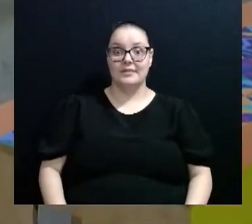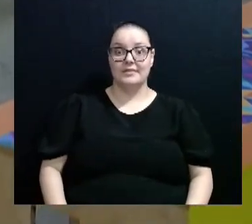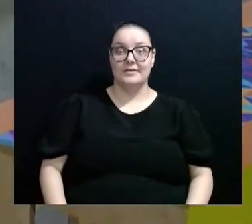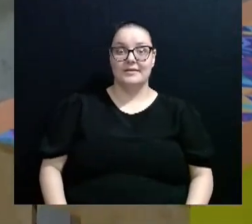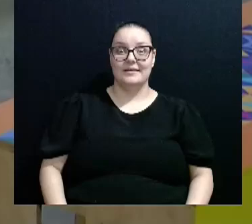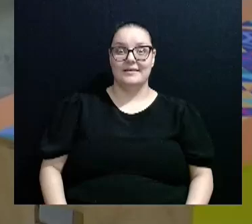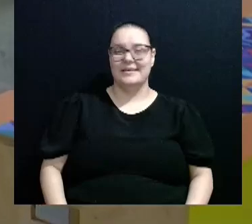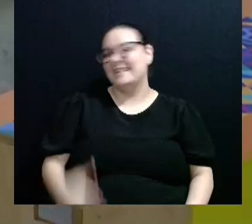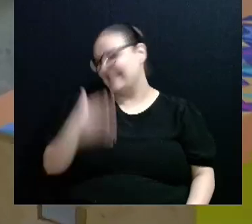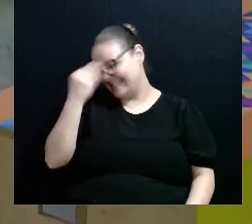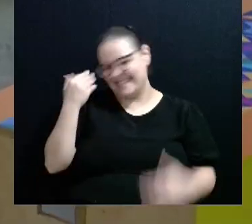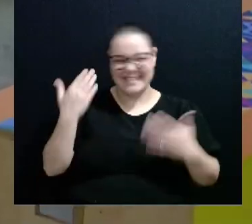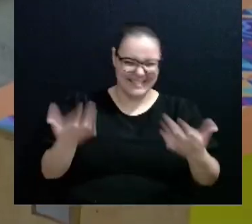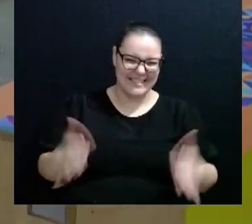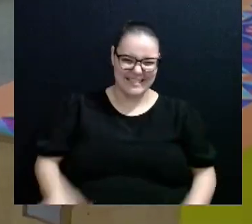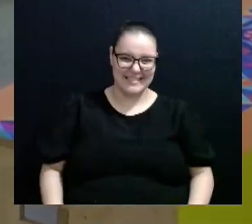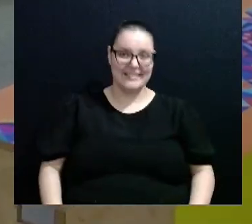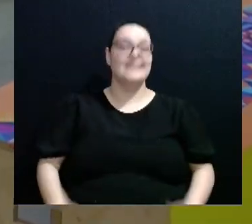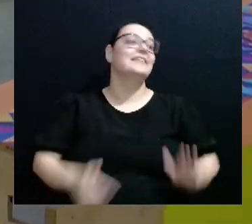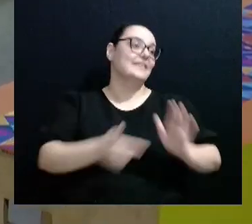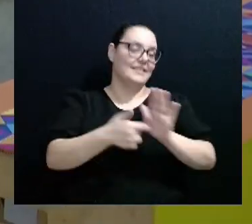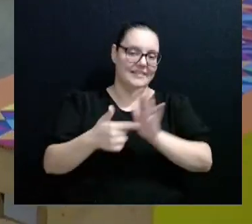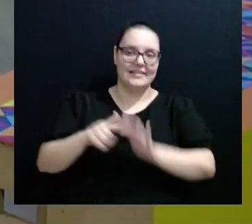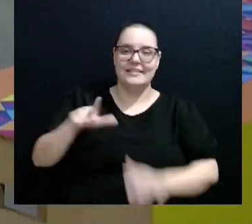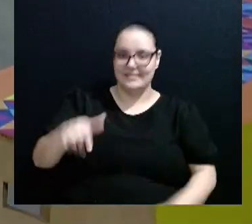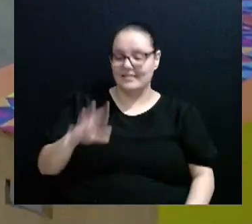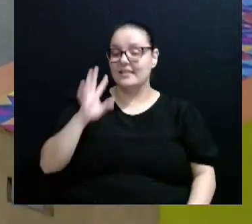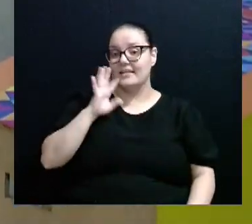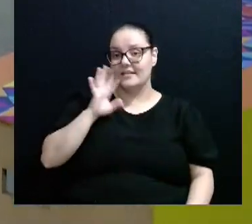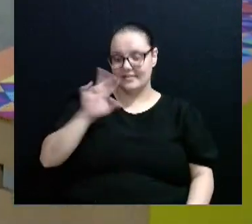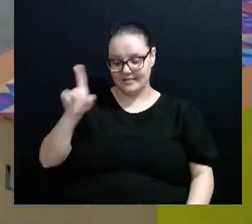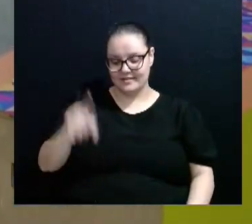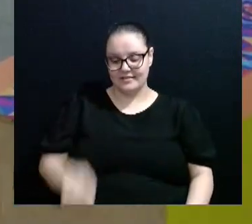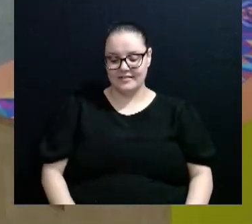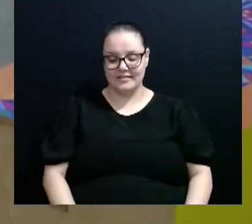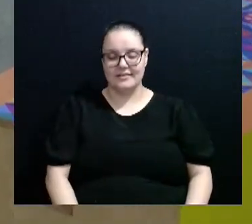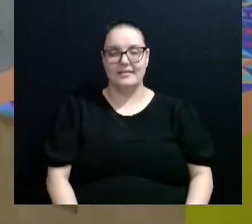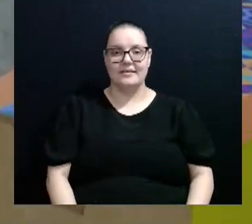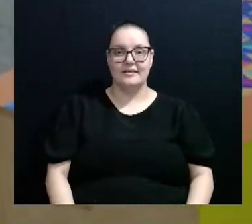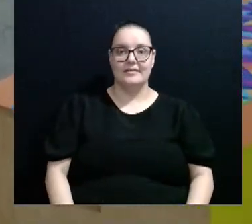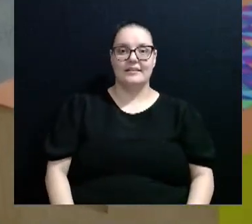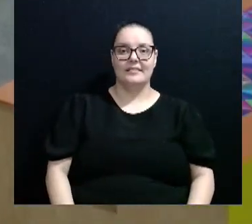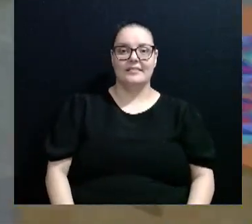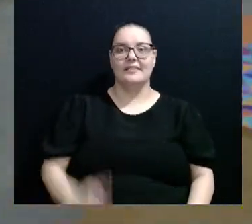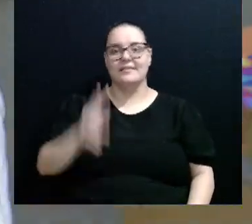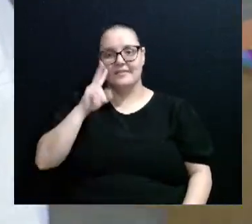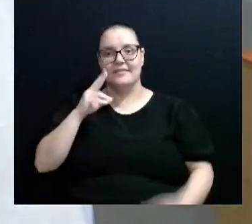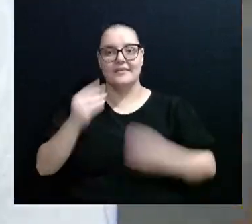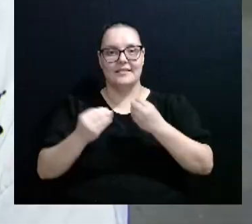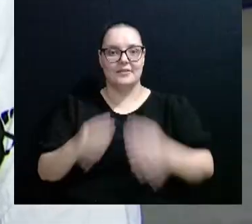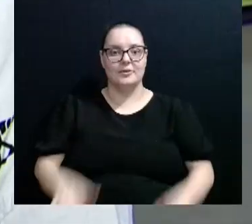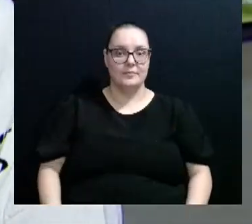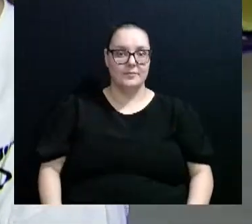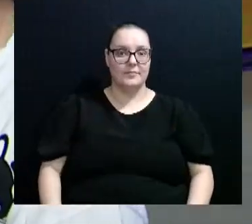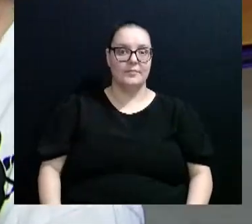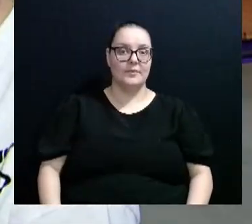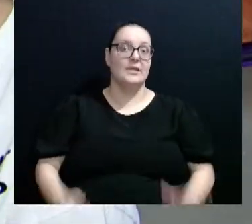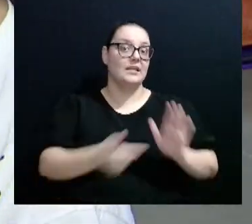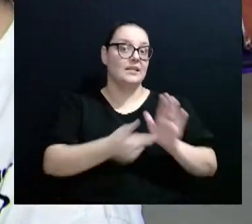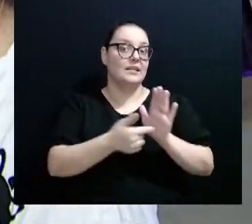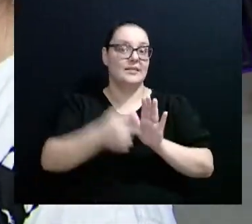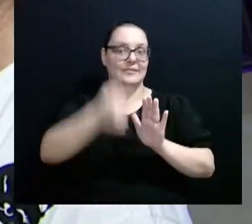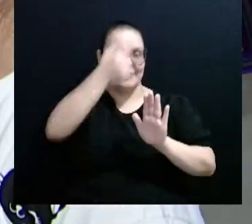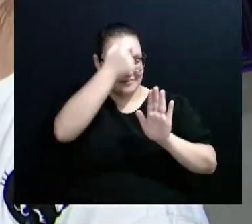Esqueci. Da exposição. Da exposição. É muito bom lá. Eu queria muito ir lá para ver como que é. A exposição sobre inteligência